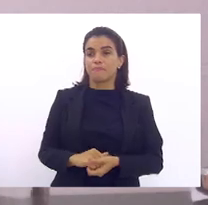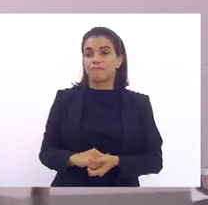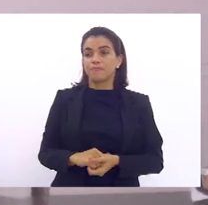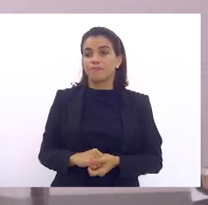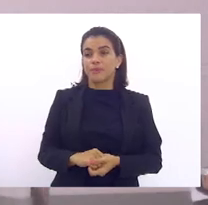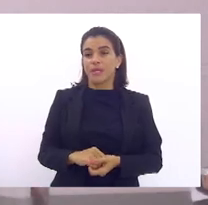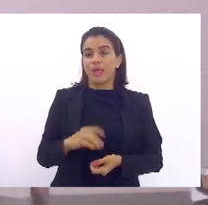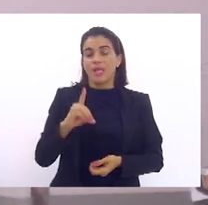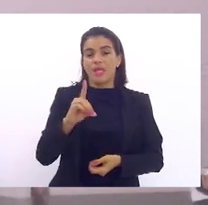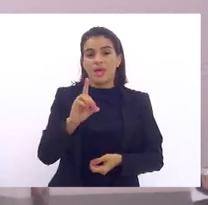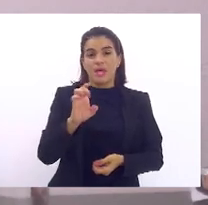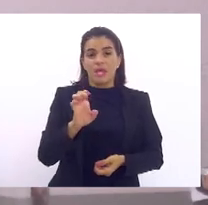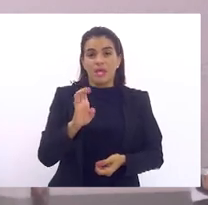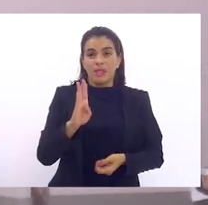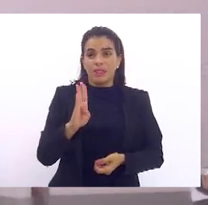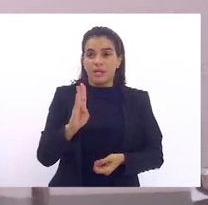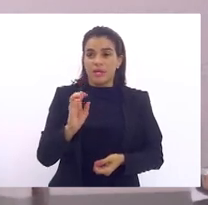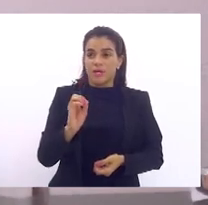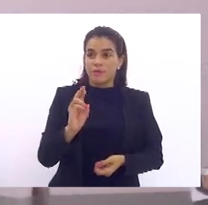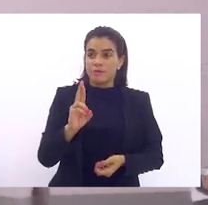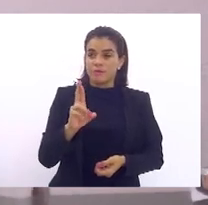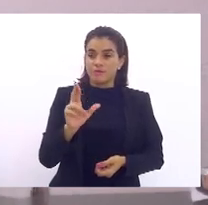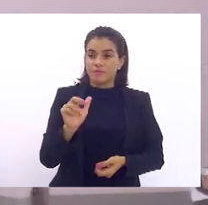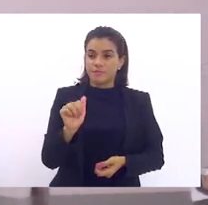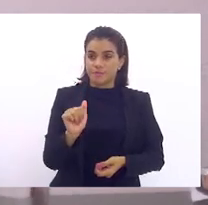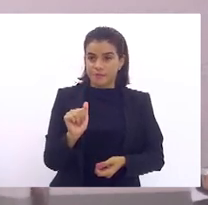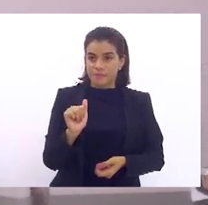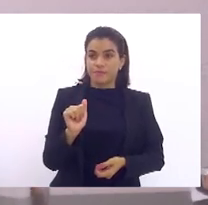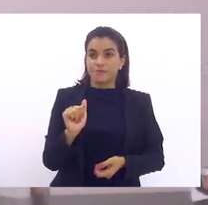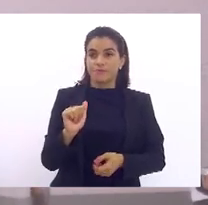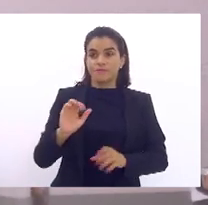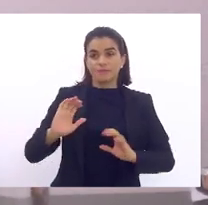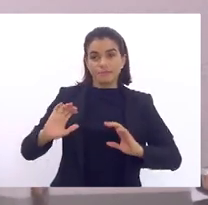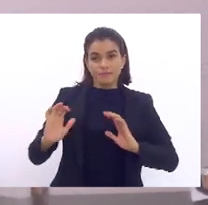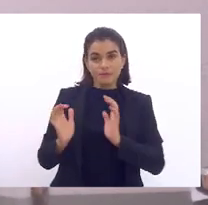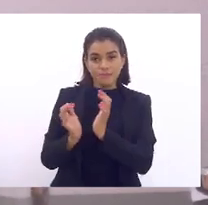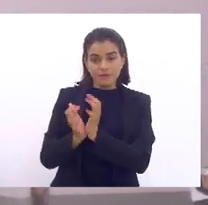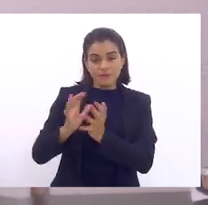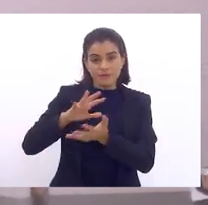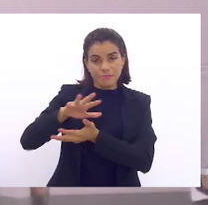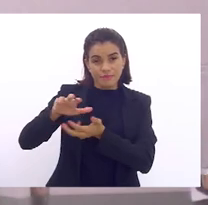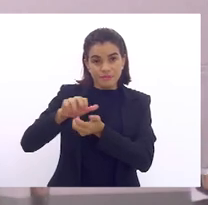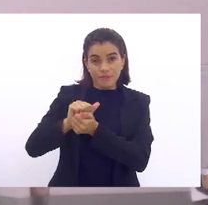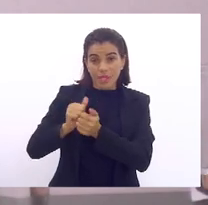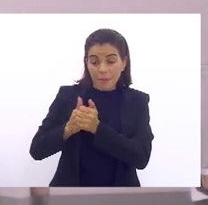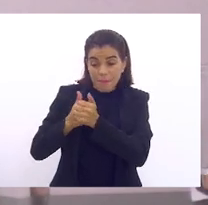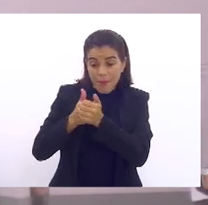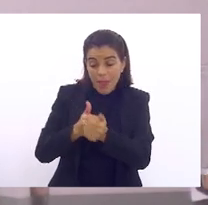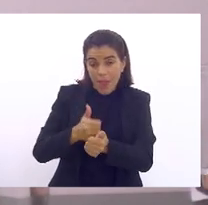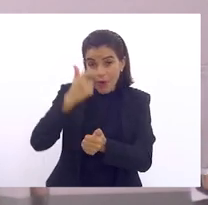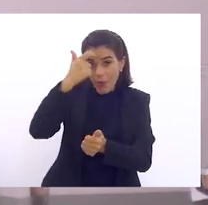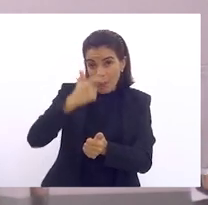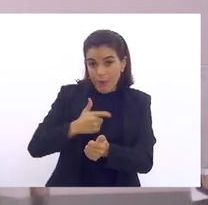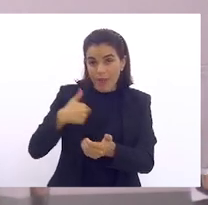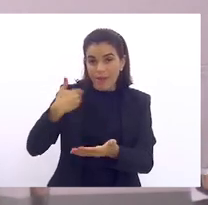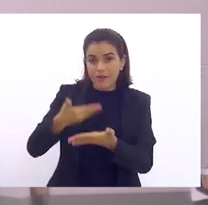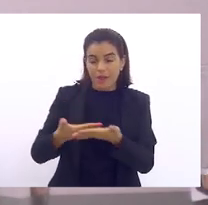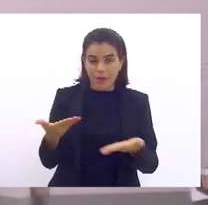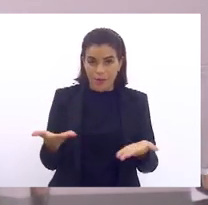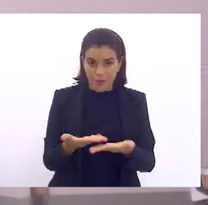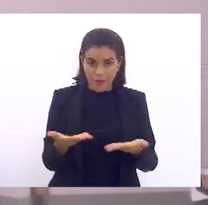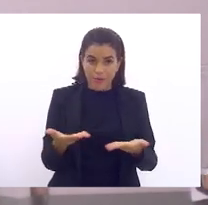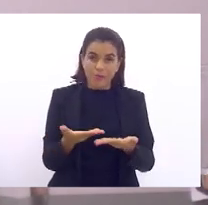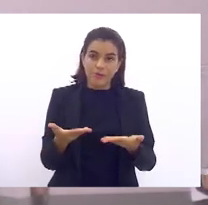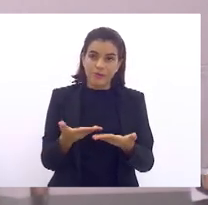a Débora pela em nome né da equipe multidisciplinar que me acompanha até hoje como eu disse a caminhada